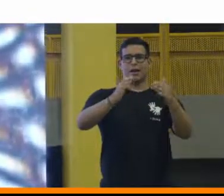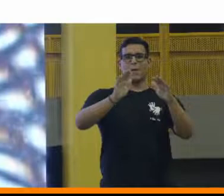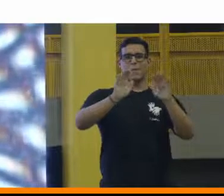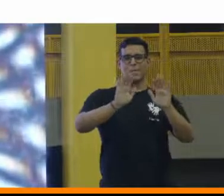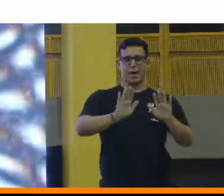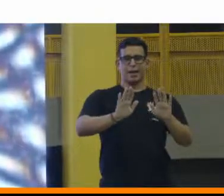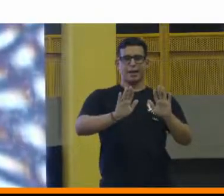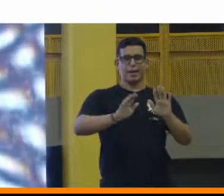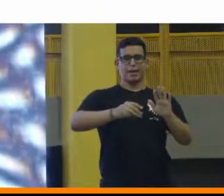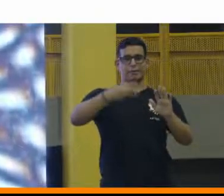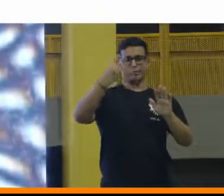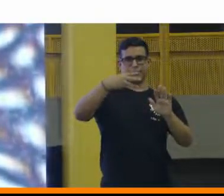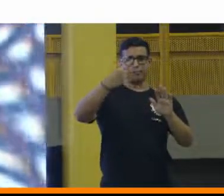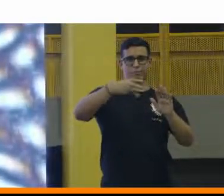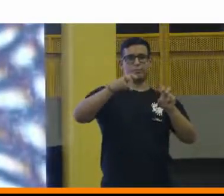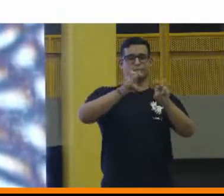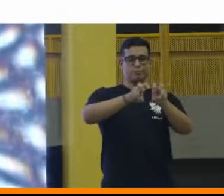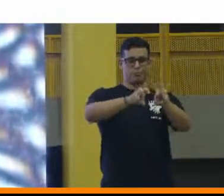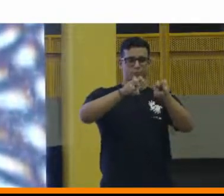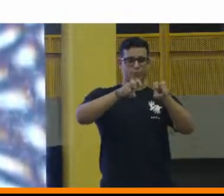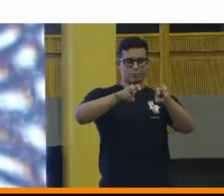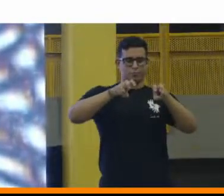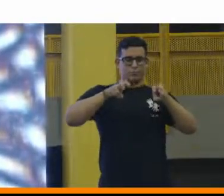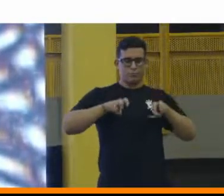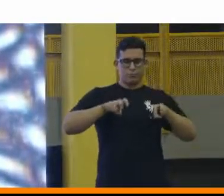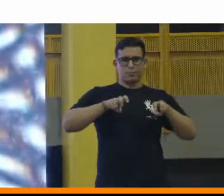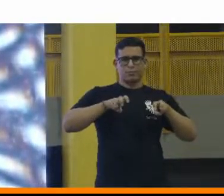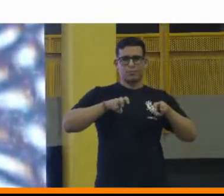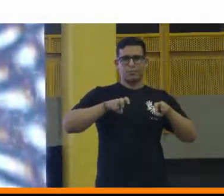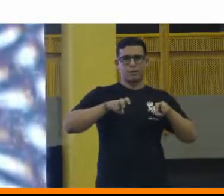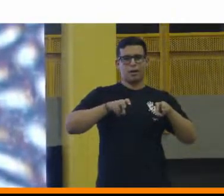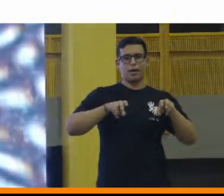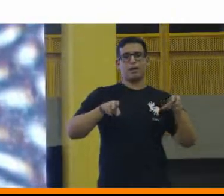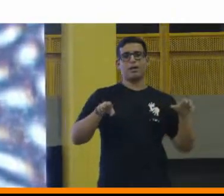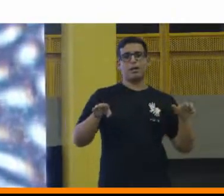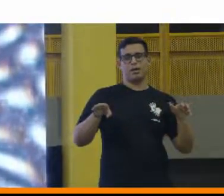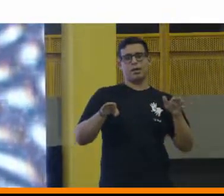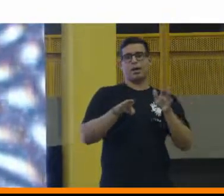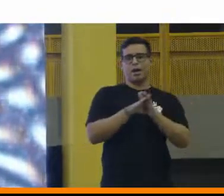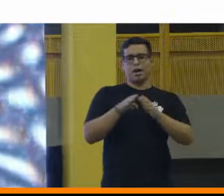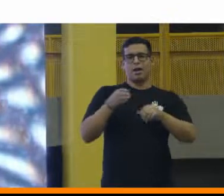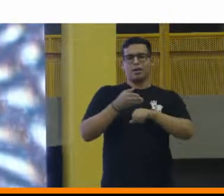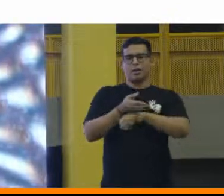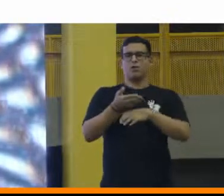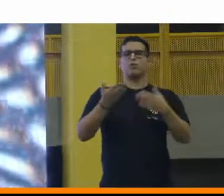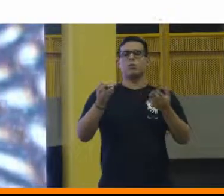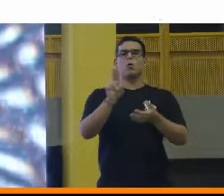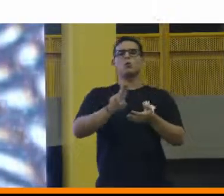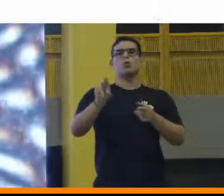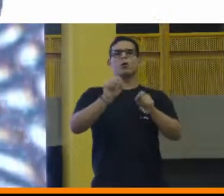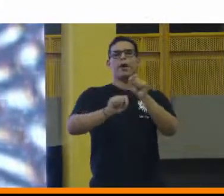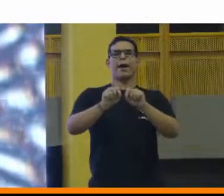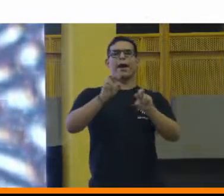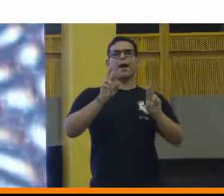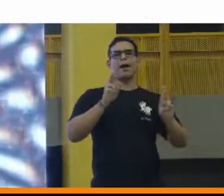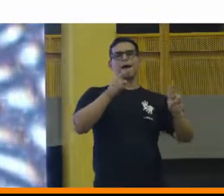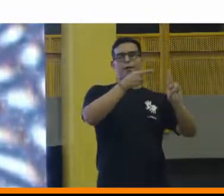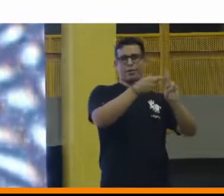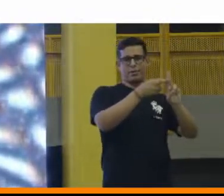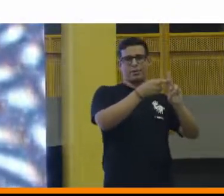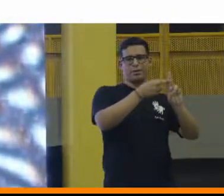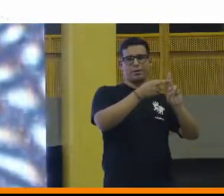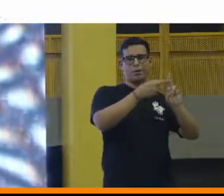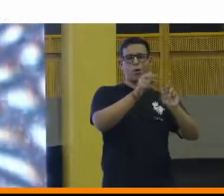terceira fileira. Chega lá que você vai me encontrar. Então você utilizou como referencial a entrada